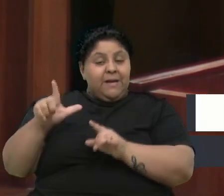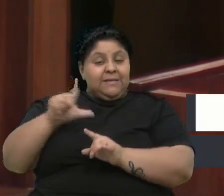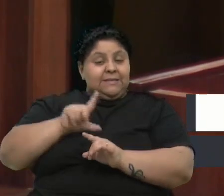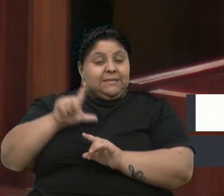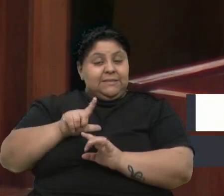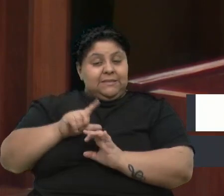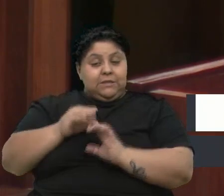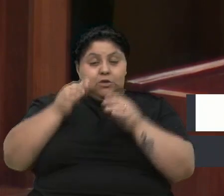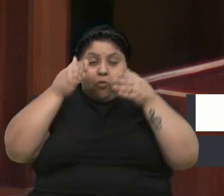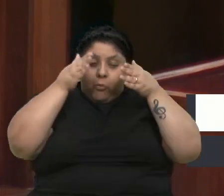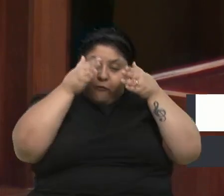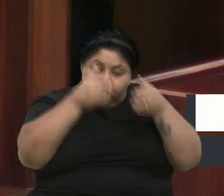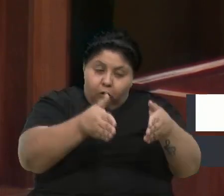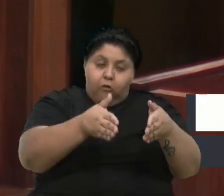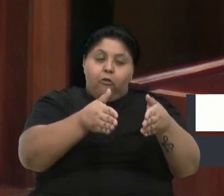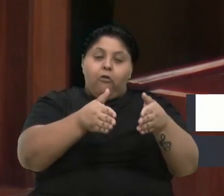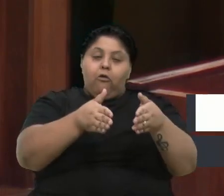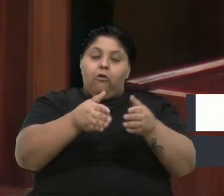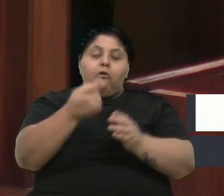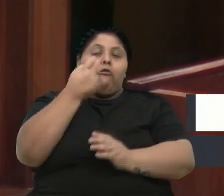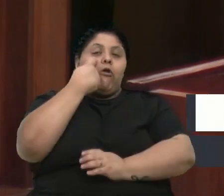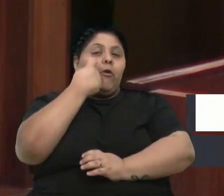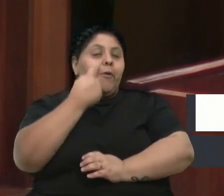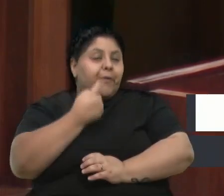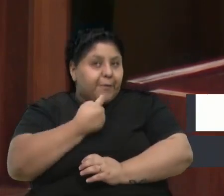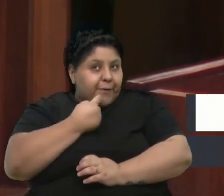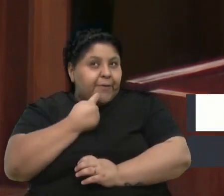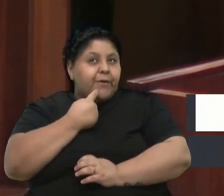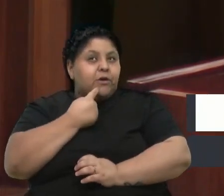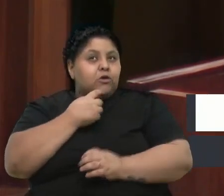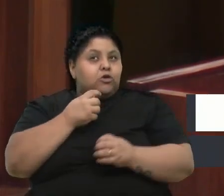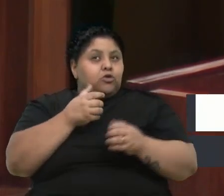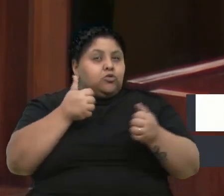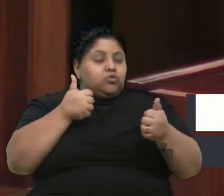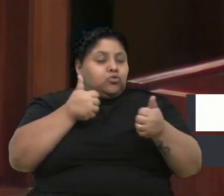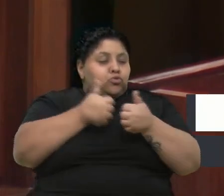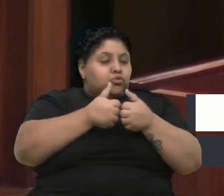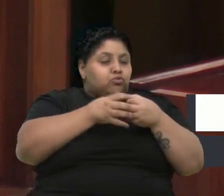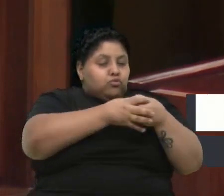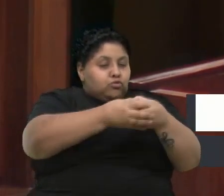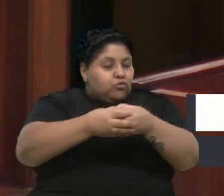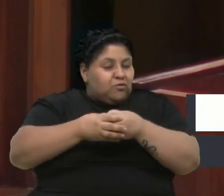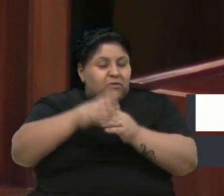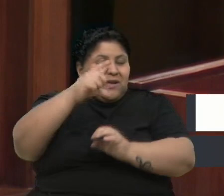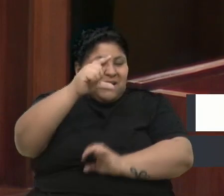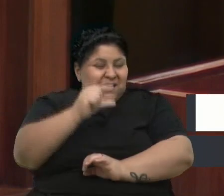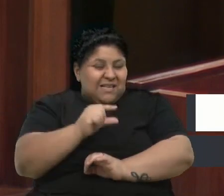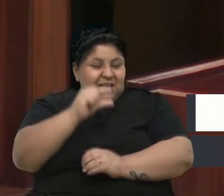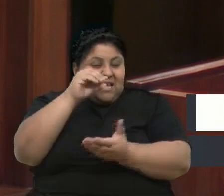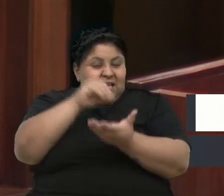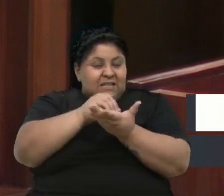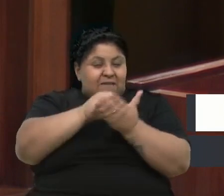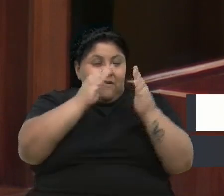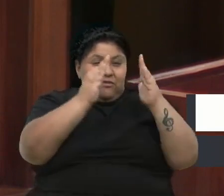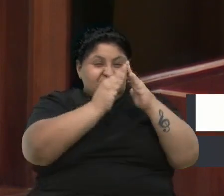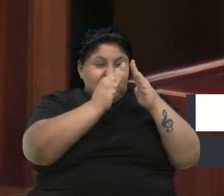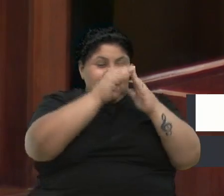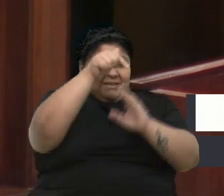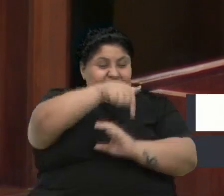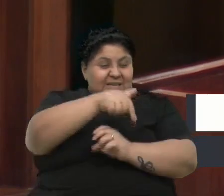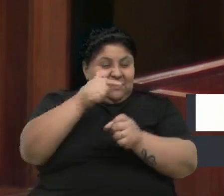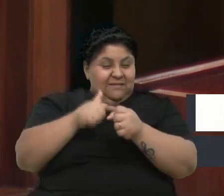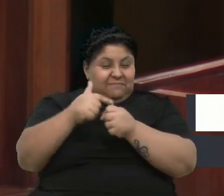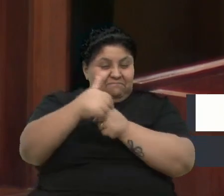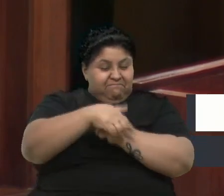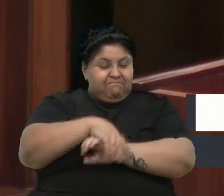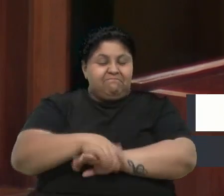realmente do vereador Petrini, secretário Petrini e a sua equipe para minimizar a questão do déficit habitacional da nossa cidade. Eu